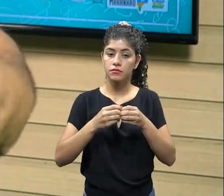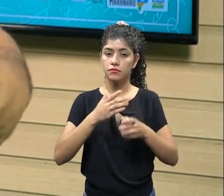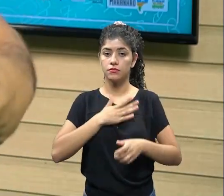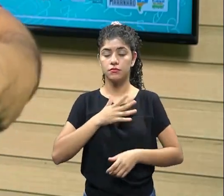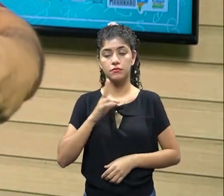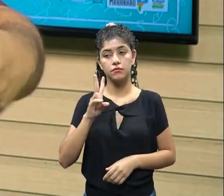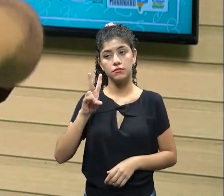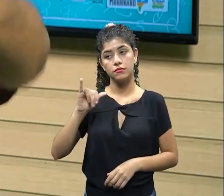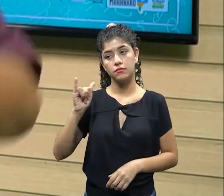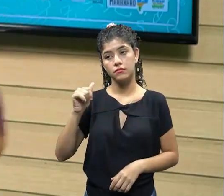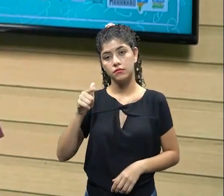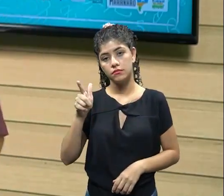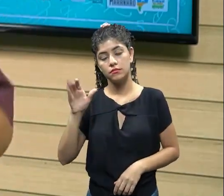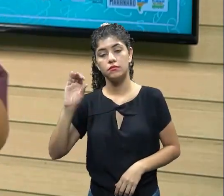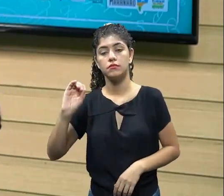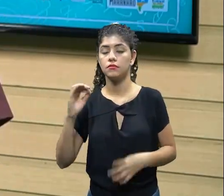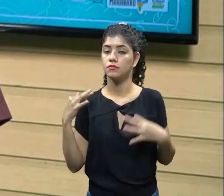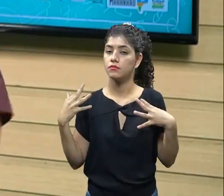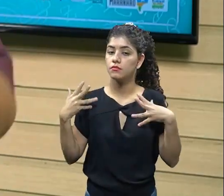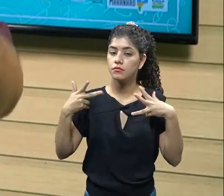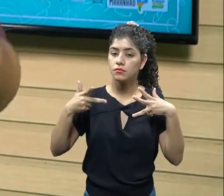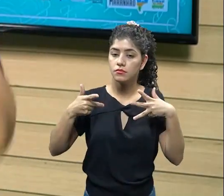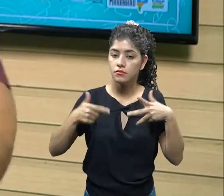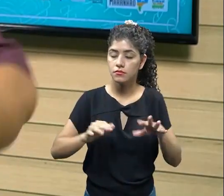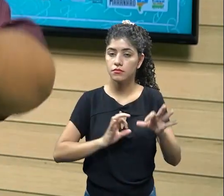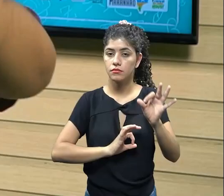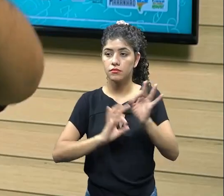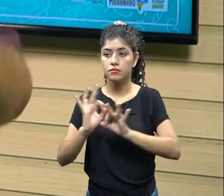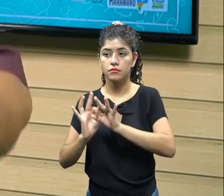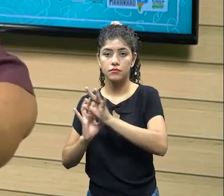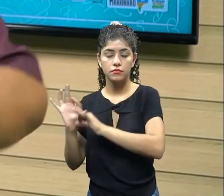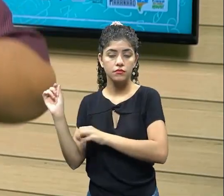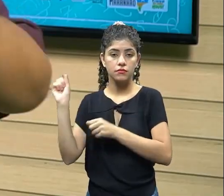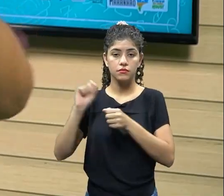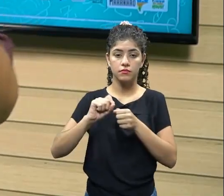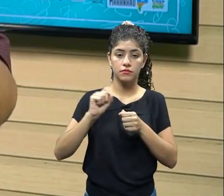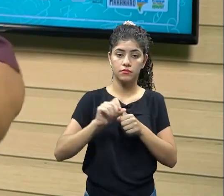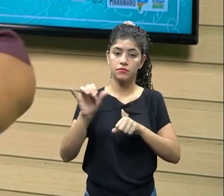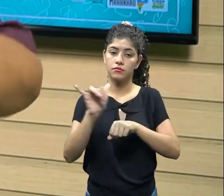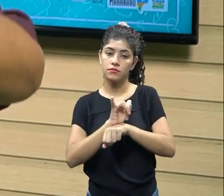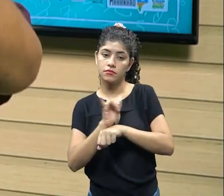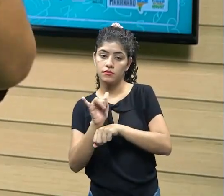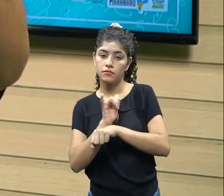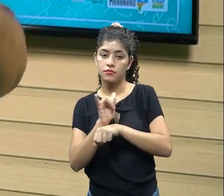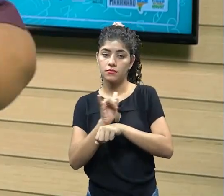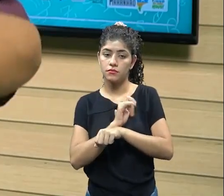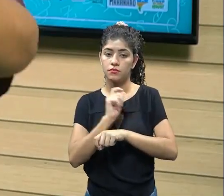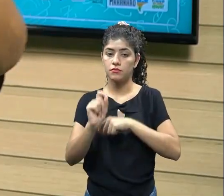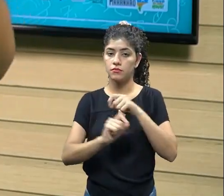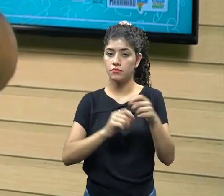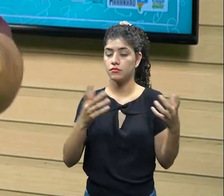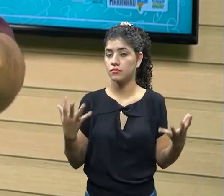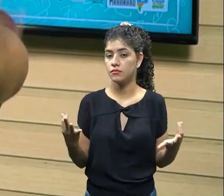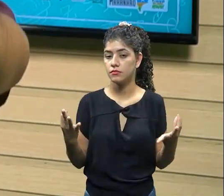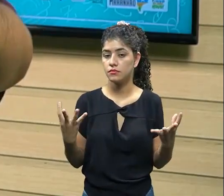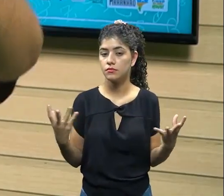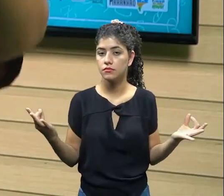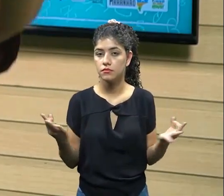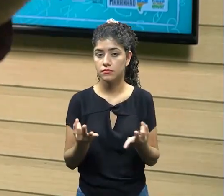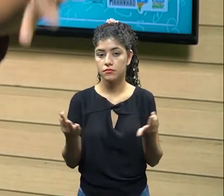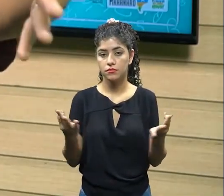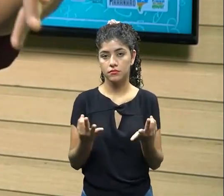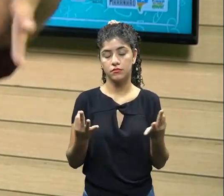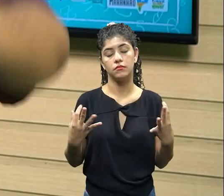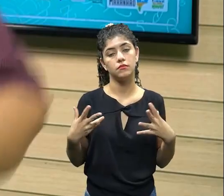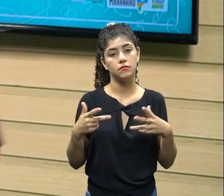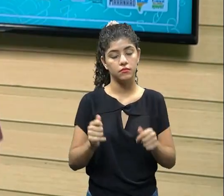à minha visão. Então, todos os planos que eu vou fazer são estratégias bem definidas para que eu